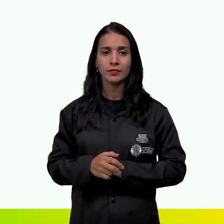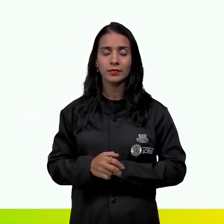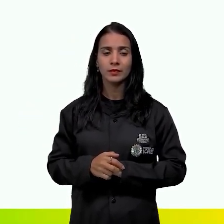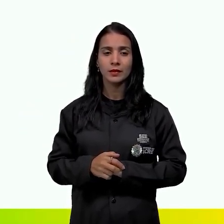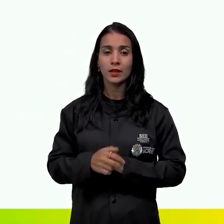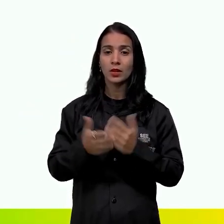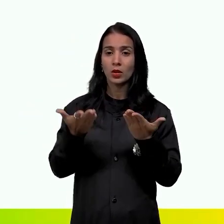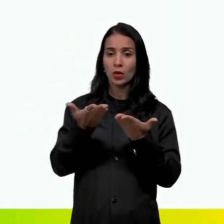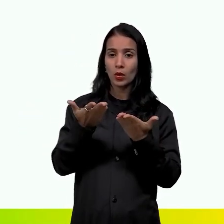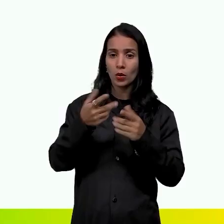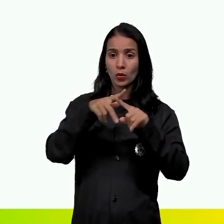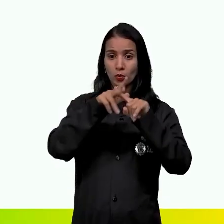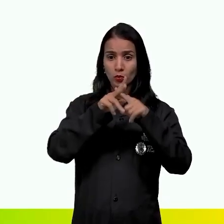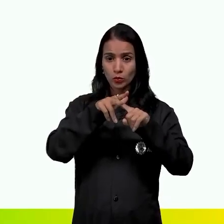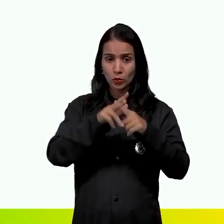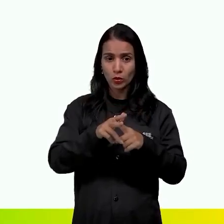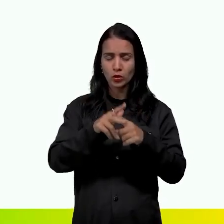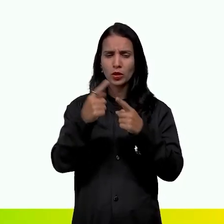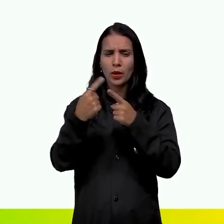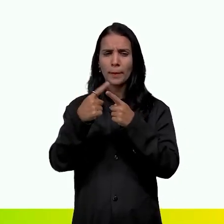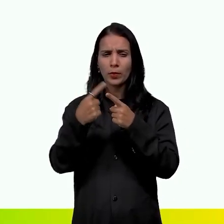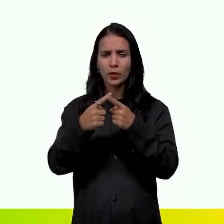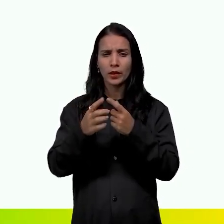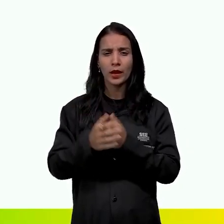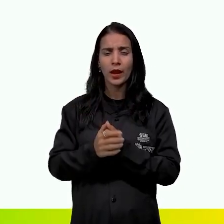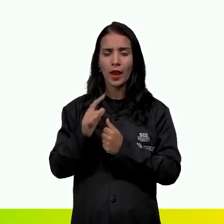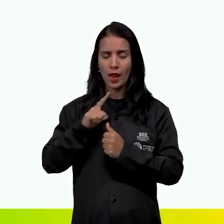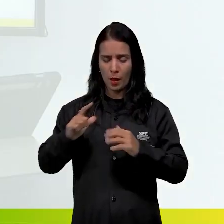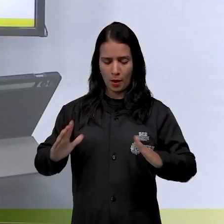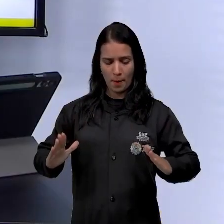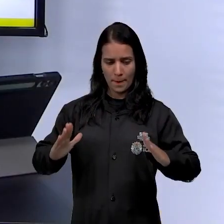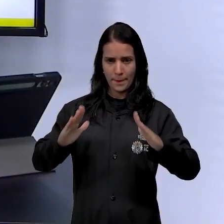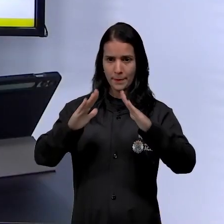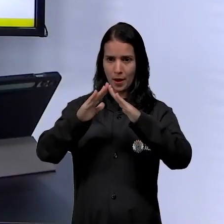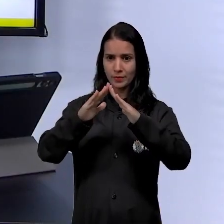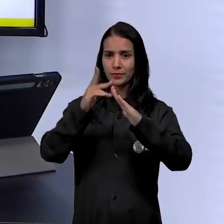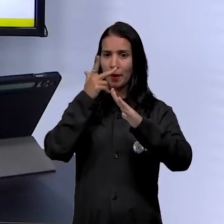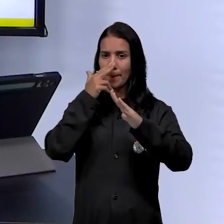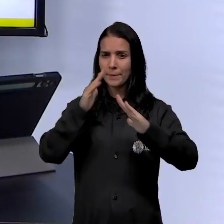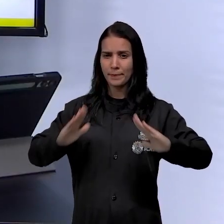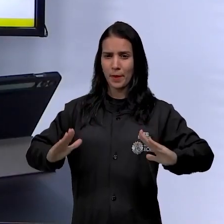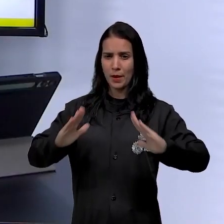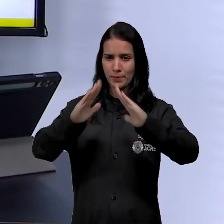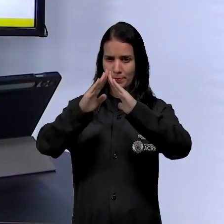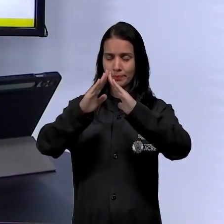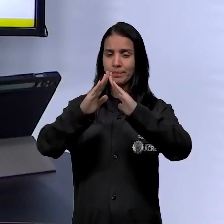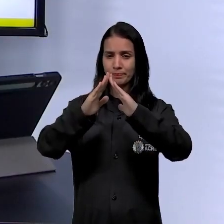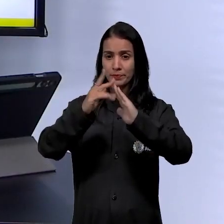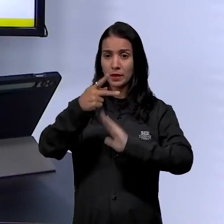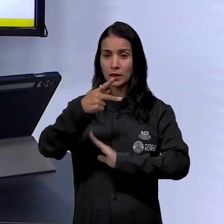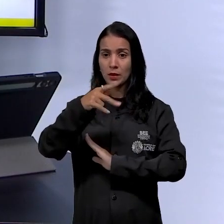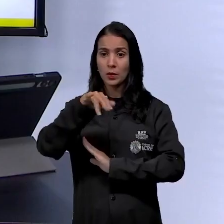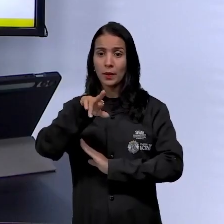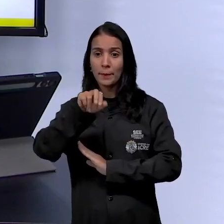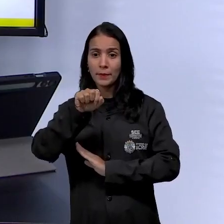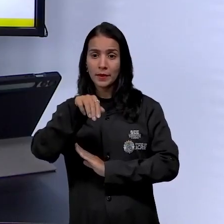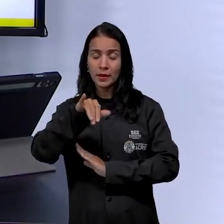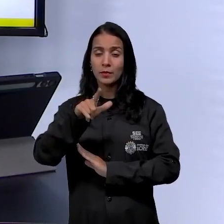a altura. Essas pirâmides, toda vez que você pegar uma pirâmide, quando for calcular o volume